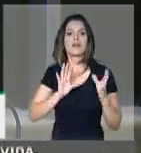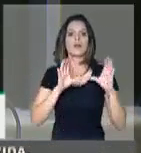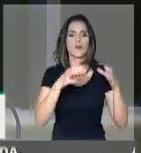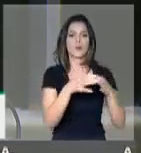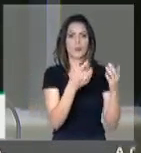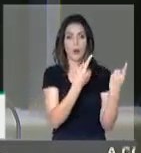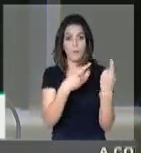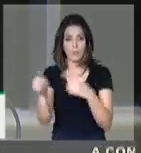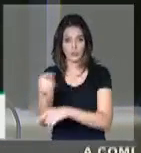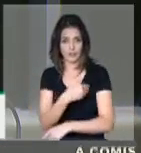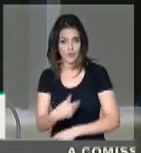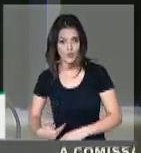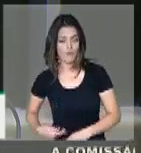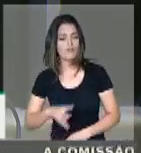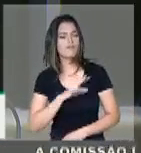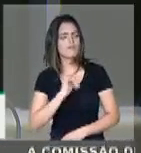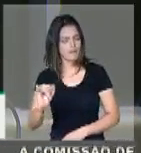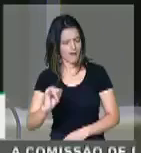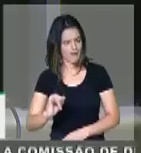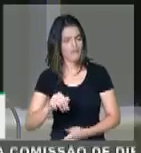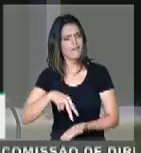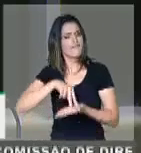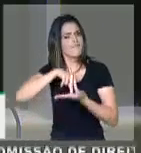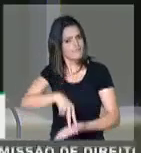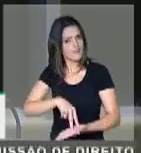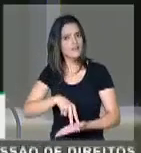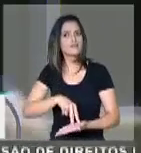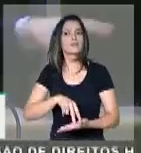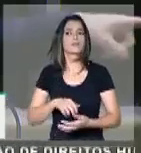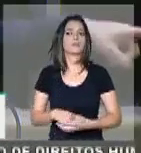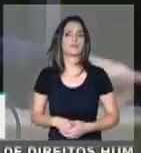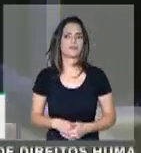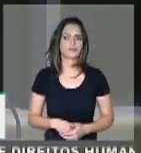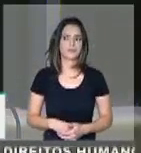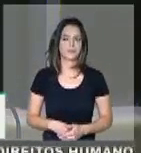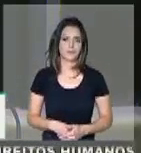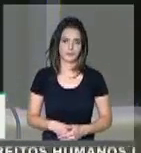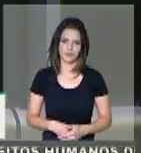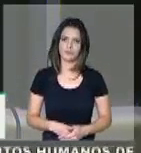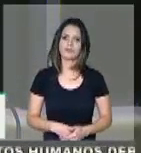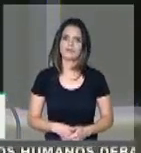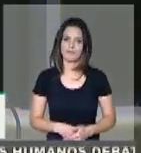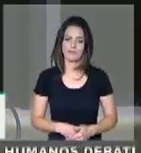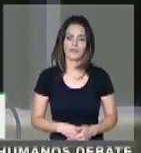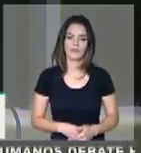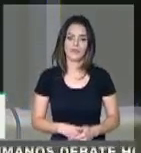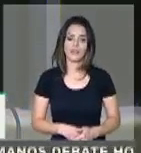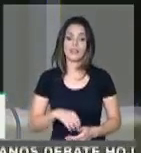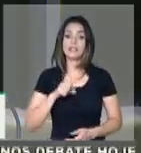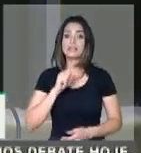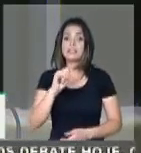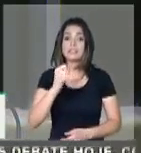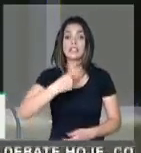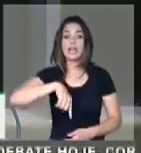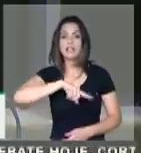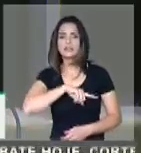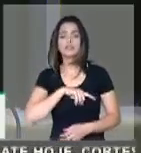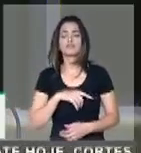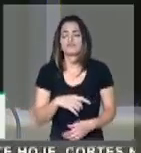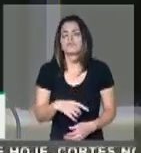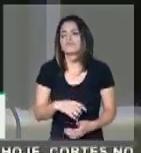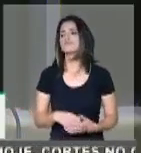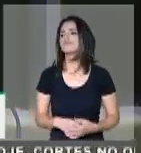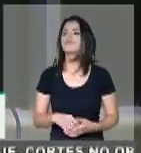oposição nesta casa, a certo instante, fez a diferença. Se nós não tivéssemos